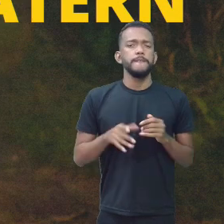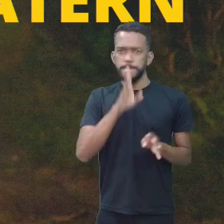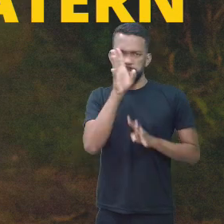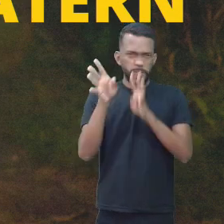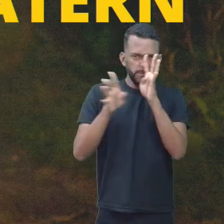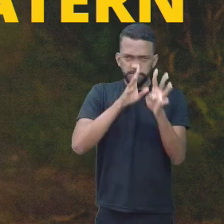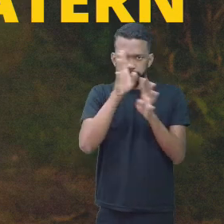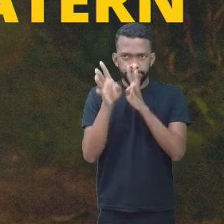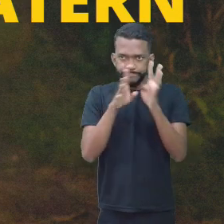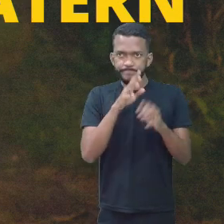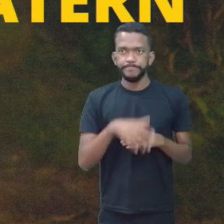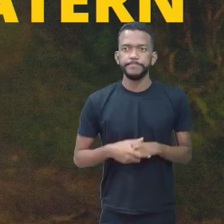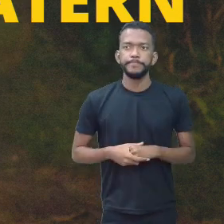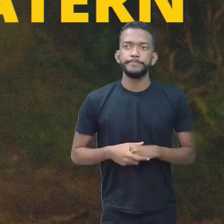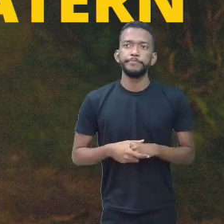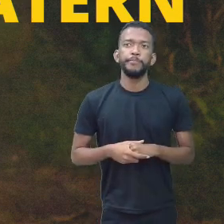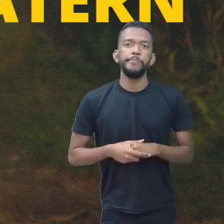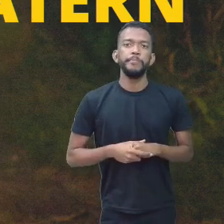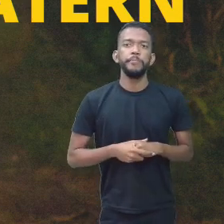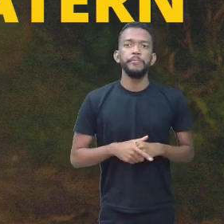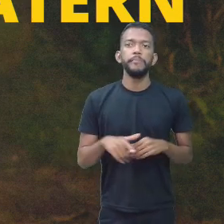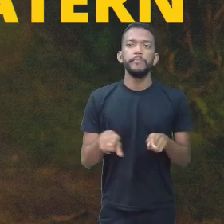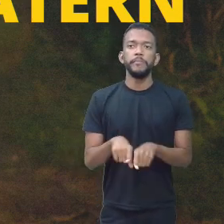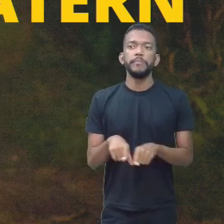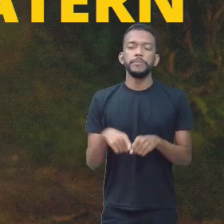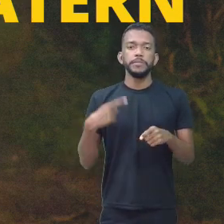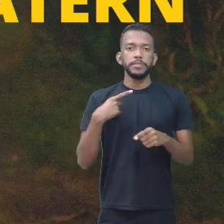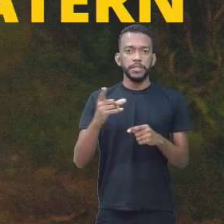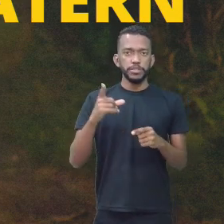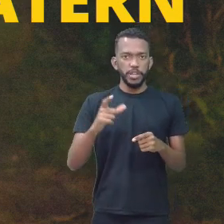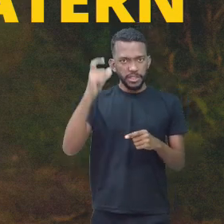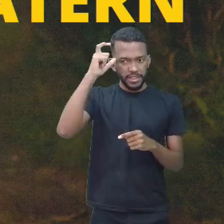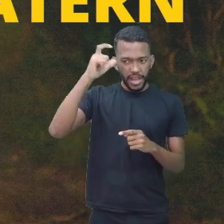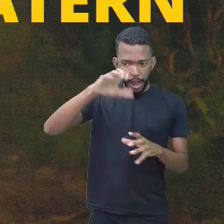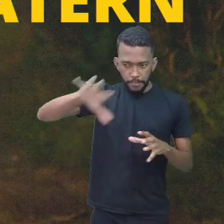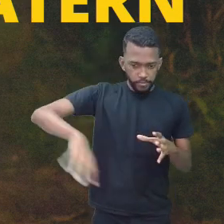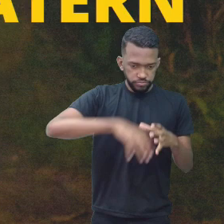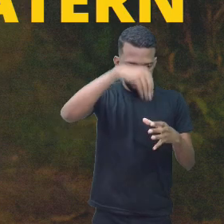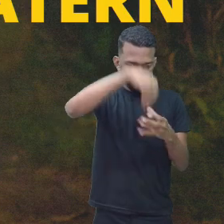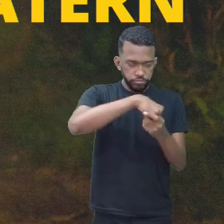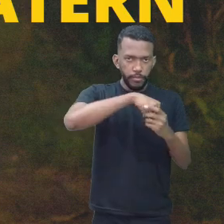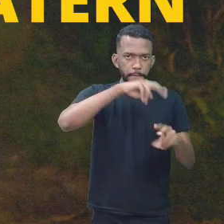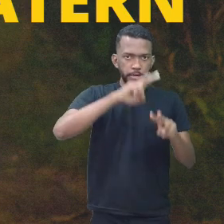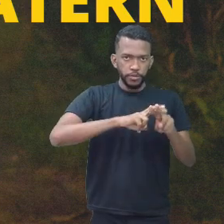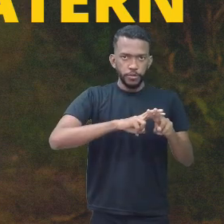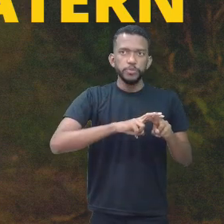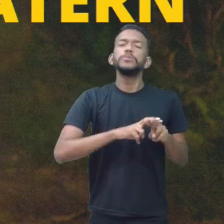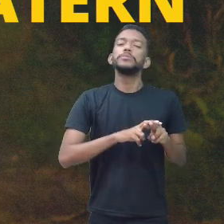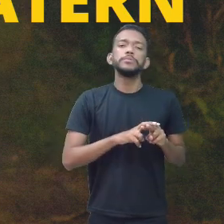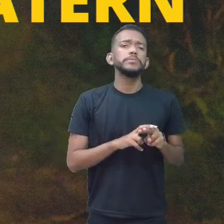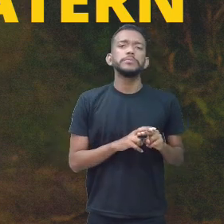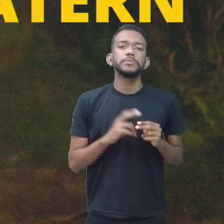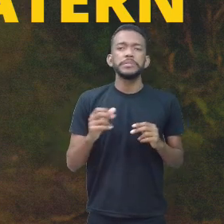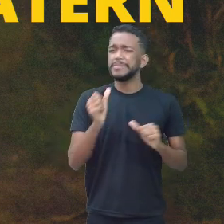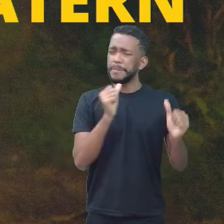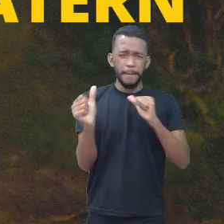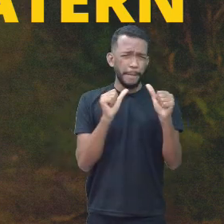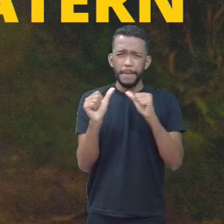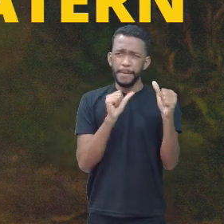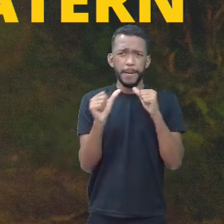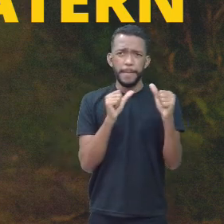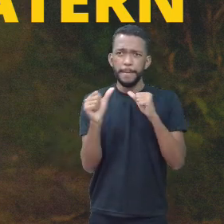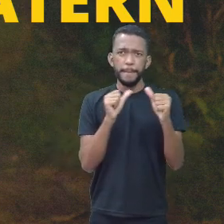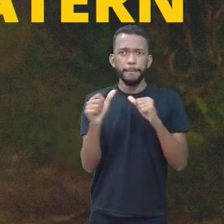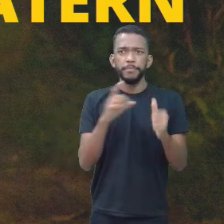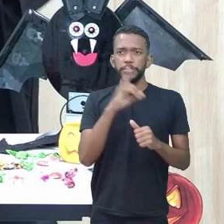dia, ele aprisionou o diabo. Disseram isso, né? Aprisionou o diabo. E aí ele bebeu tanto,